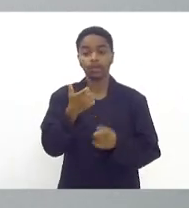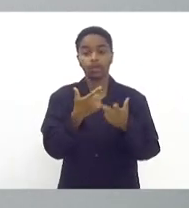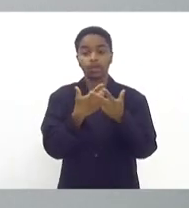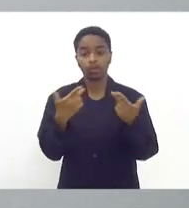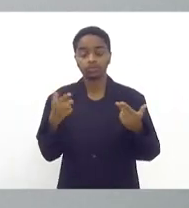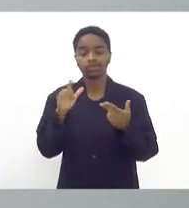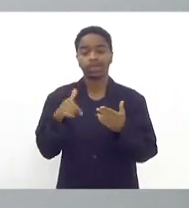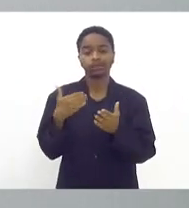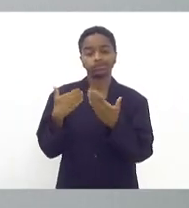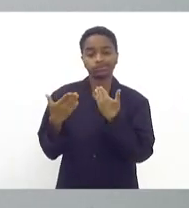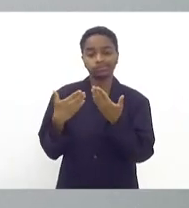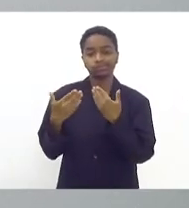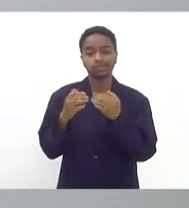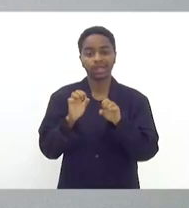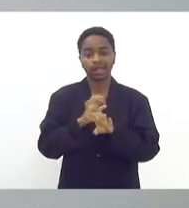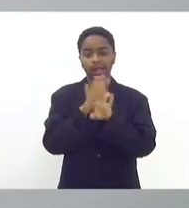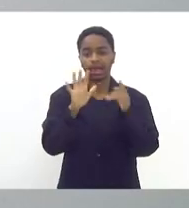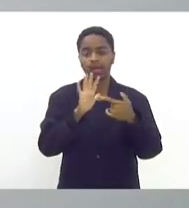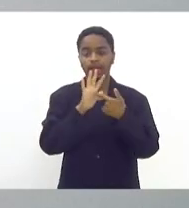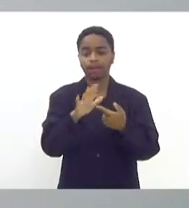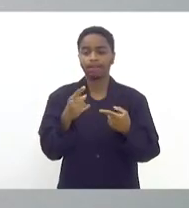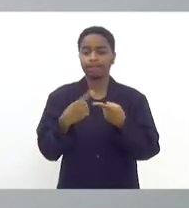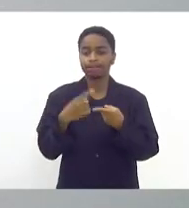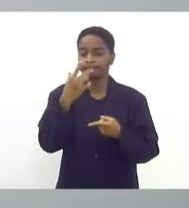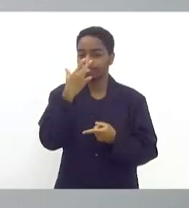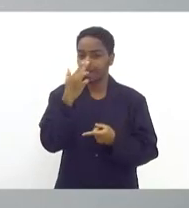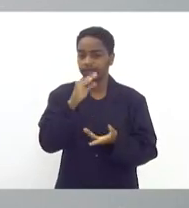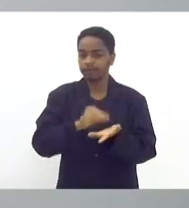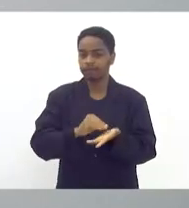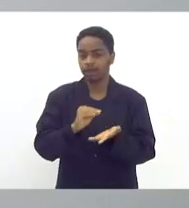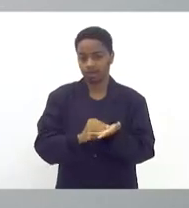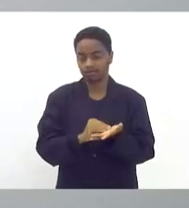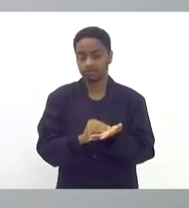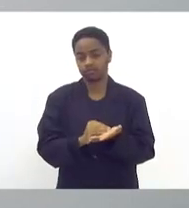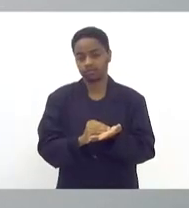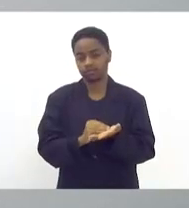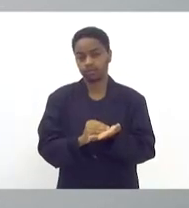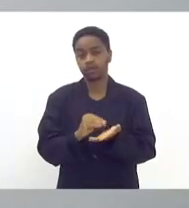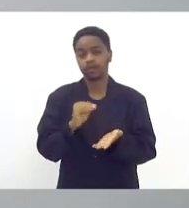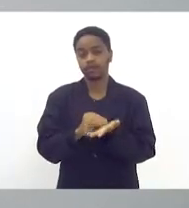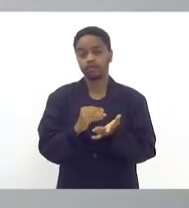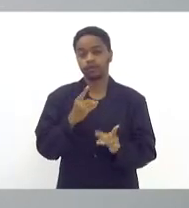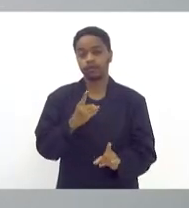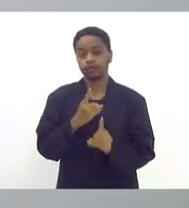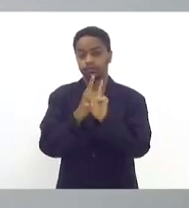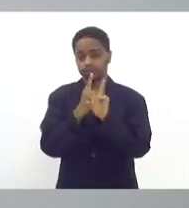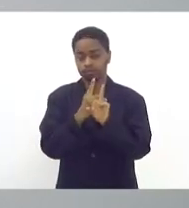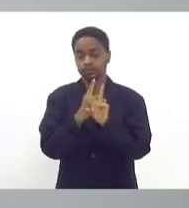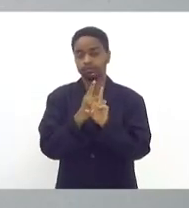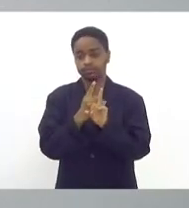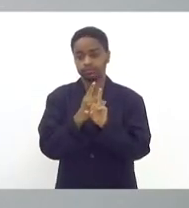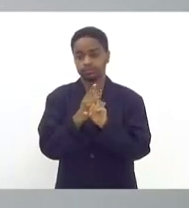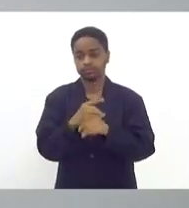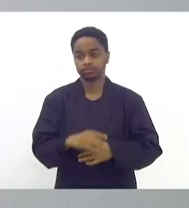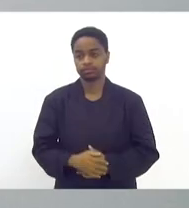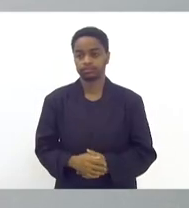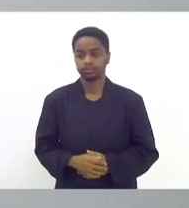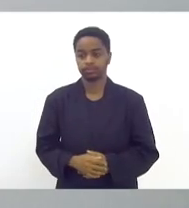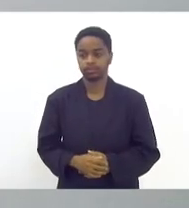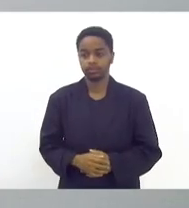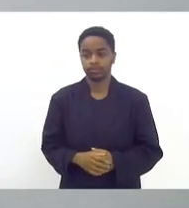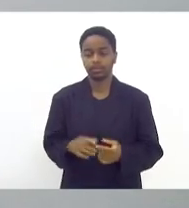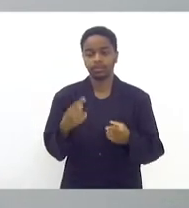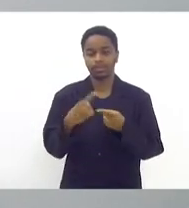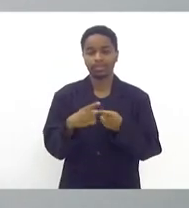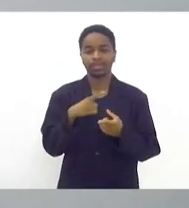transparência porque me parece Tá faltando isso esse encontro n é e e nós temos